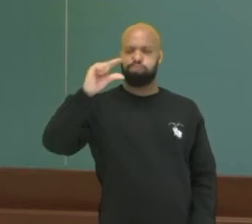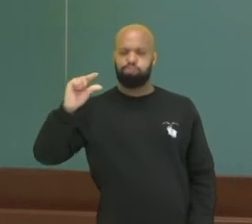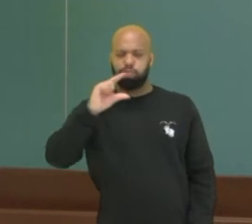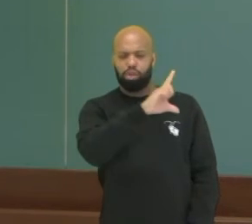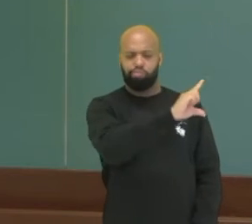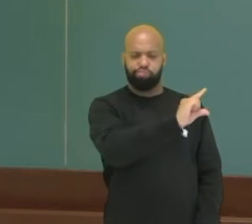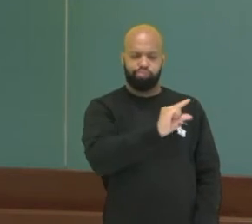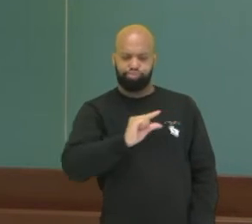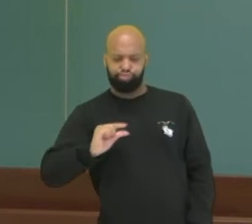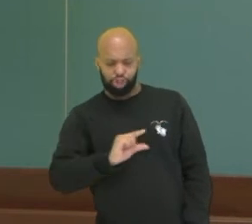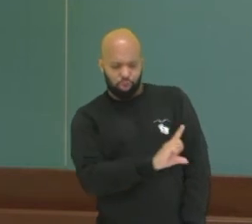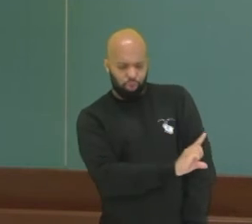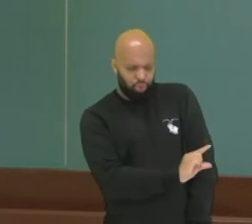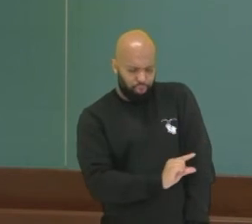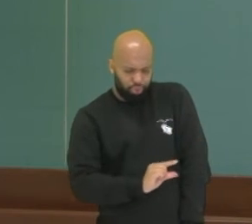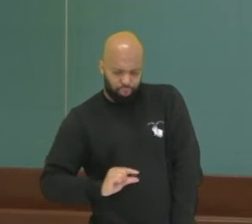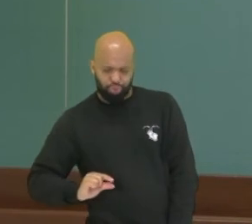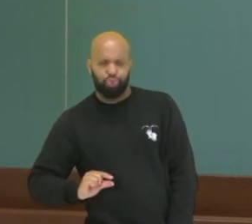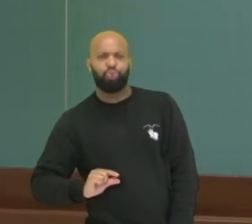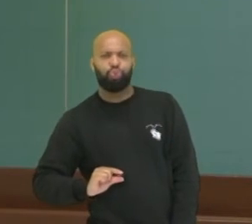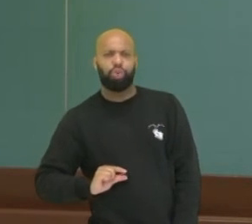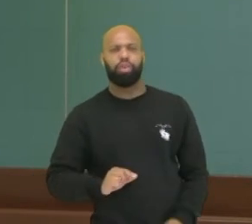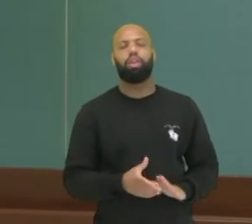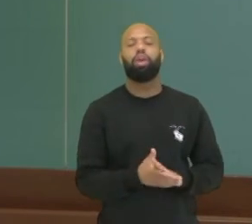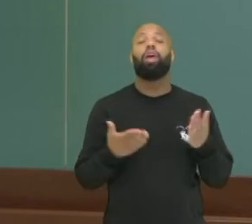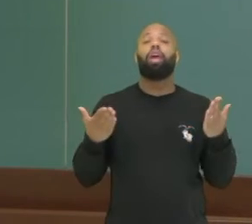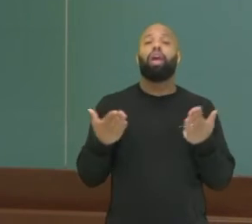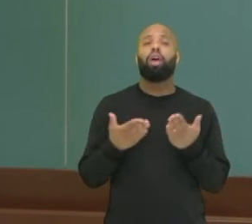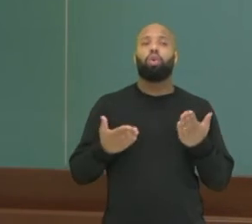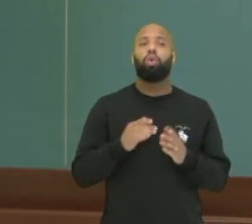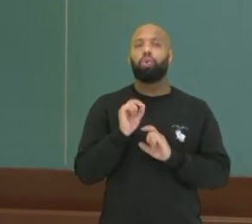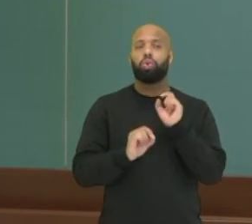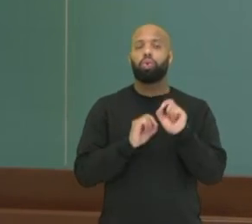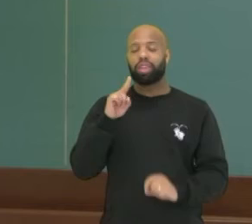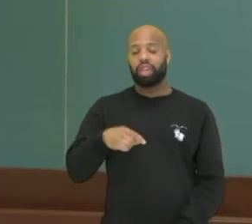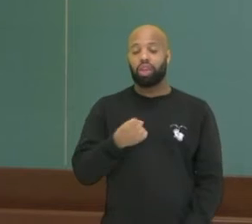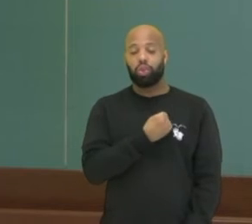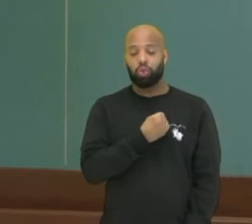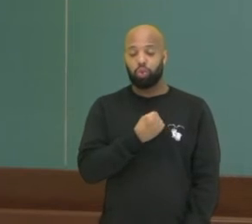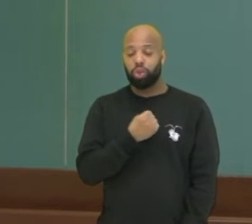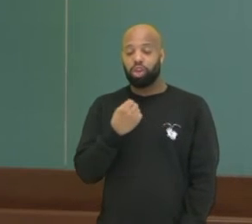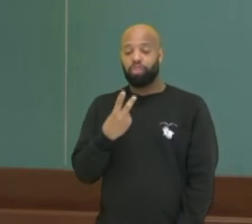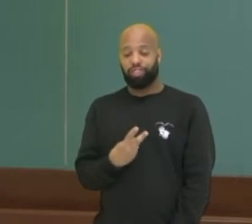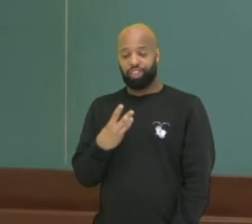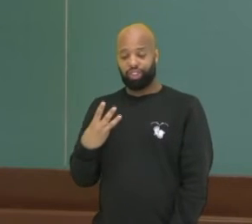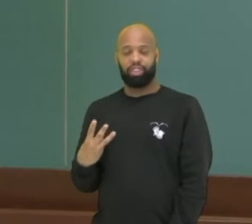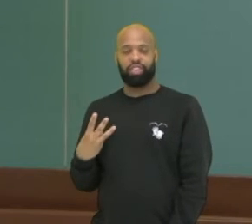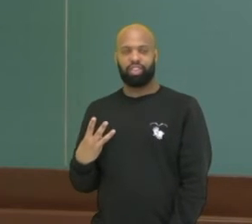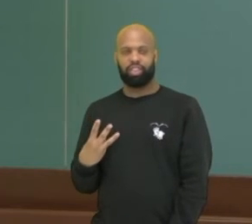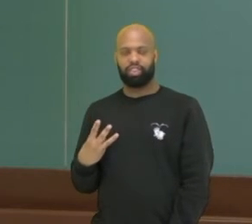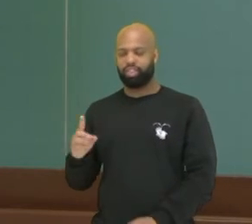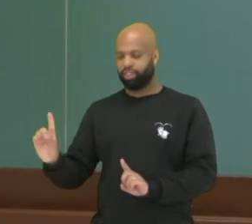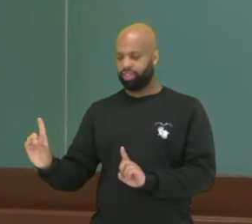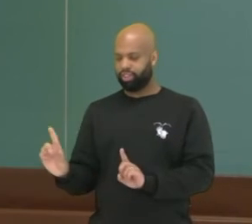no 22, olha que pequenininho. Agora vou falar do cromossomo do par